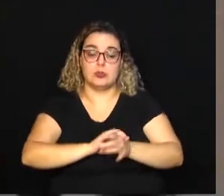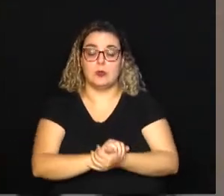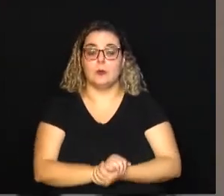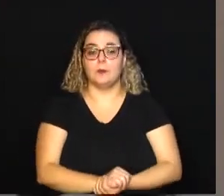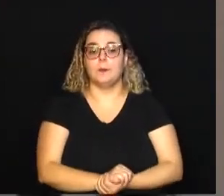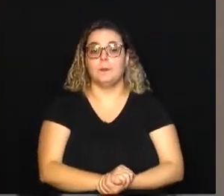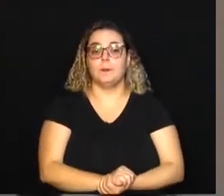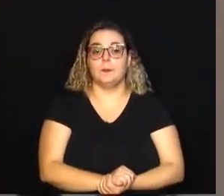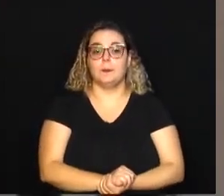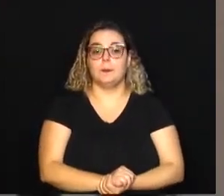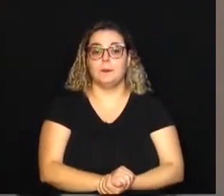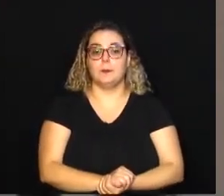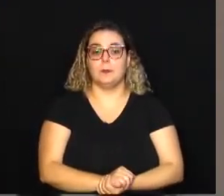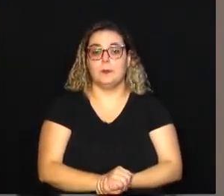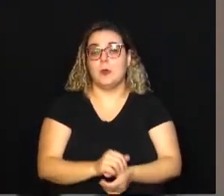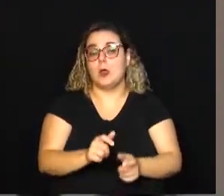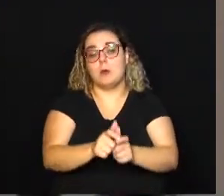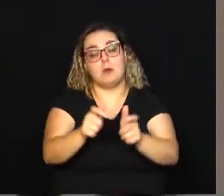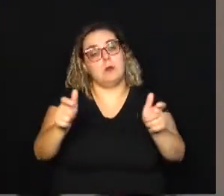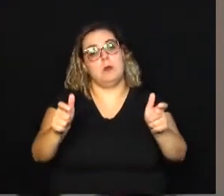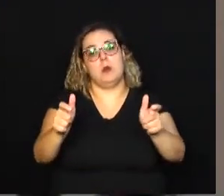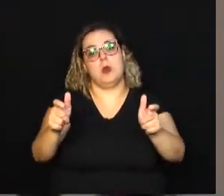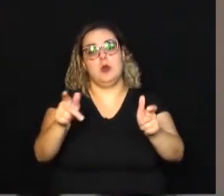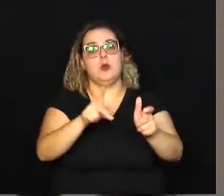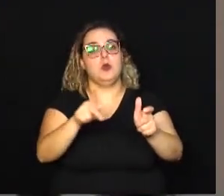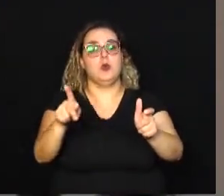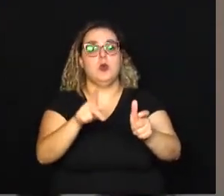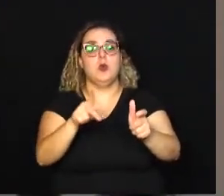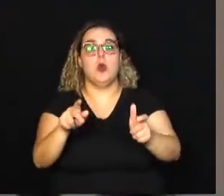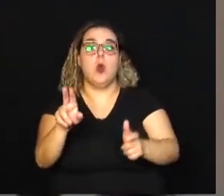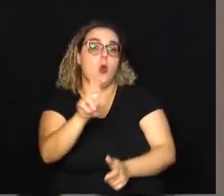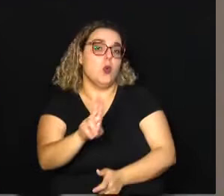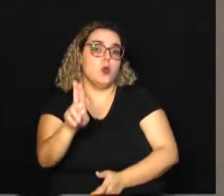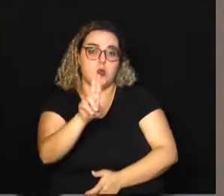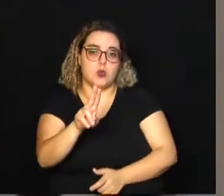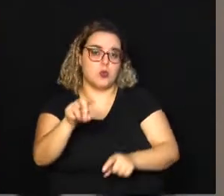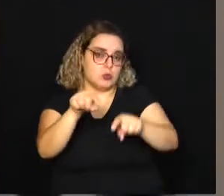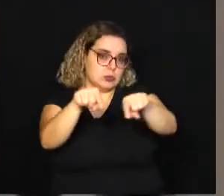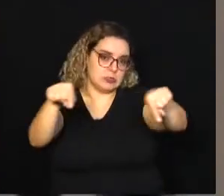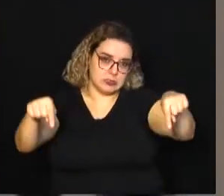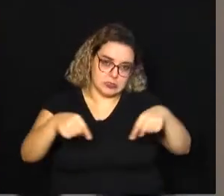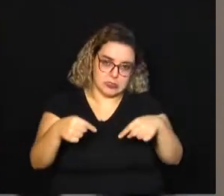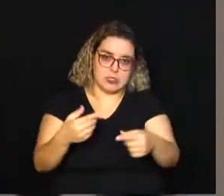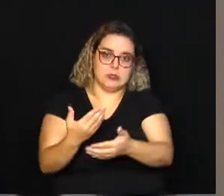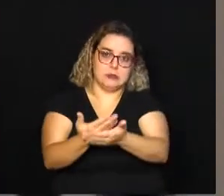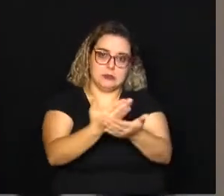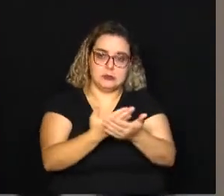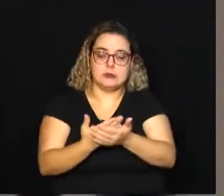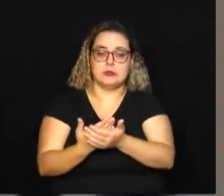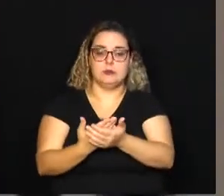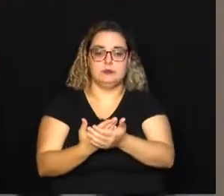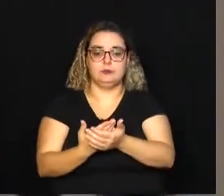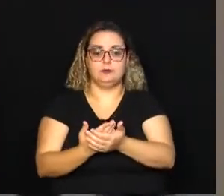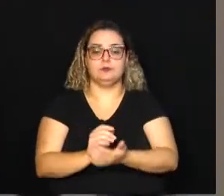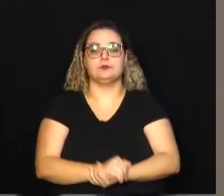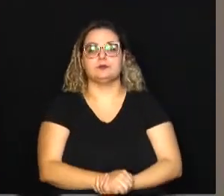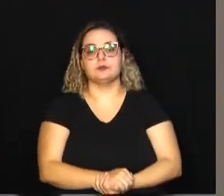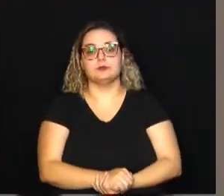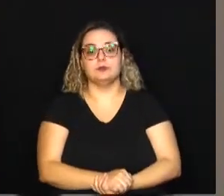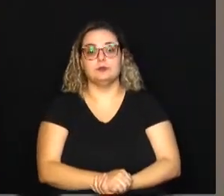né, dos professores utiliza em sala de aula, infelizmente, que é essa aula